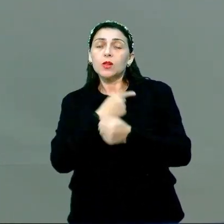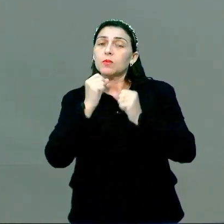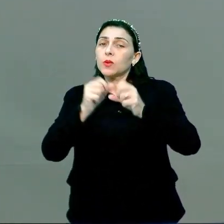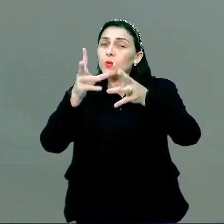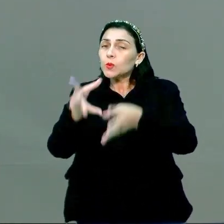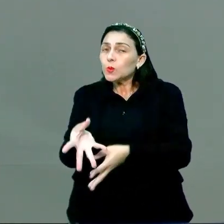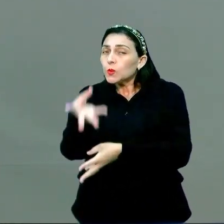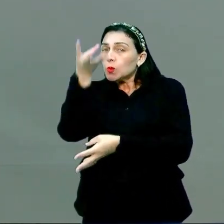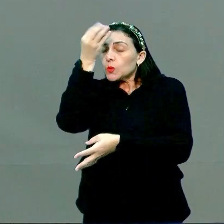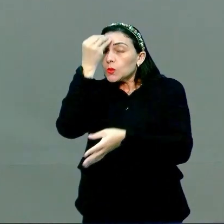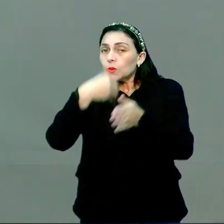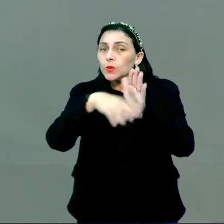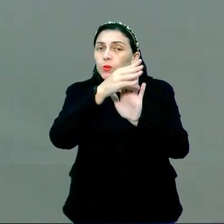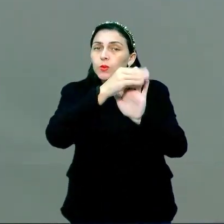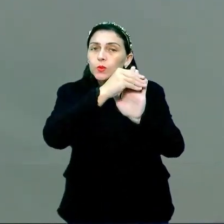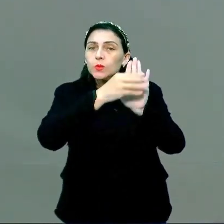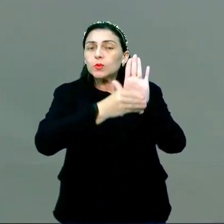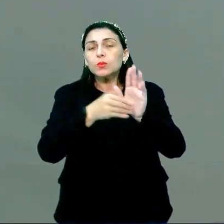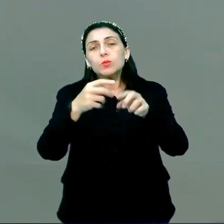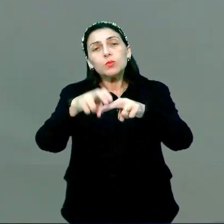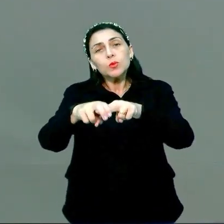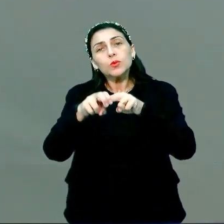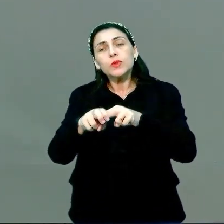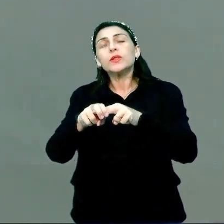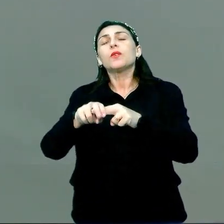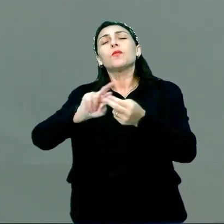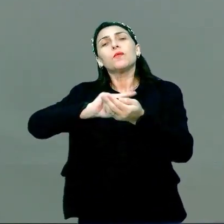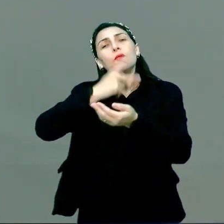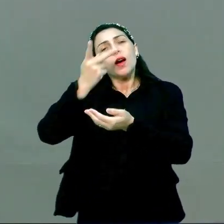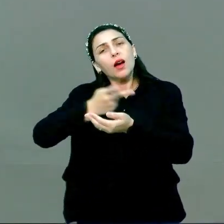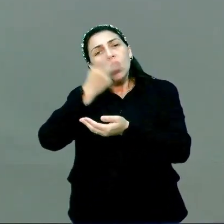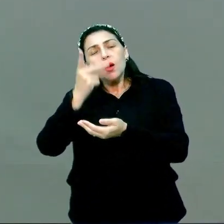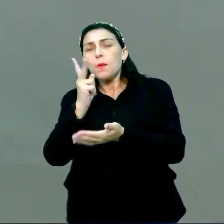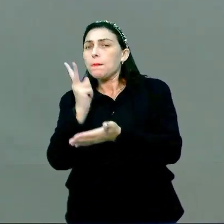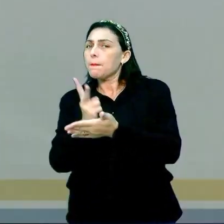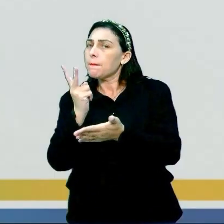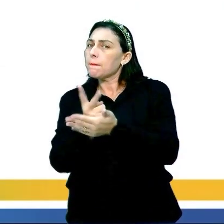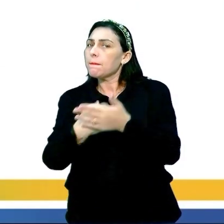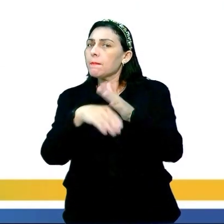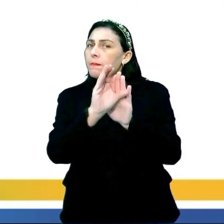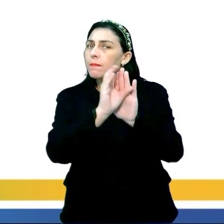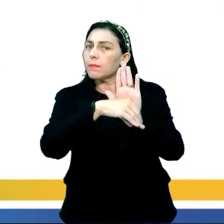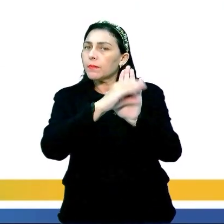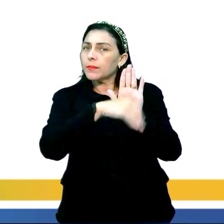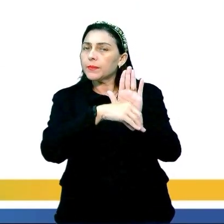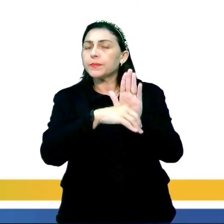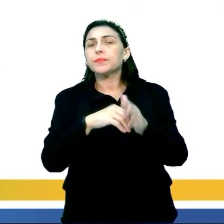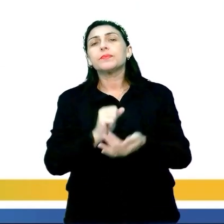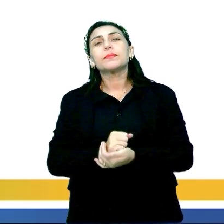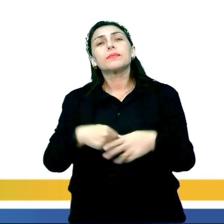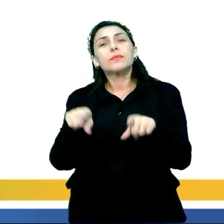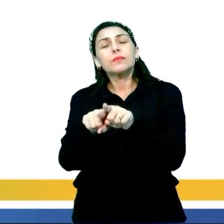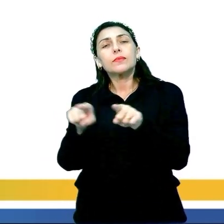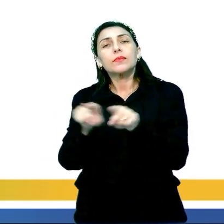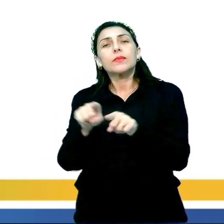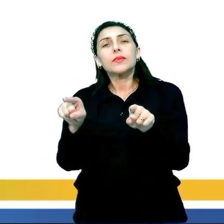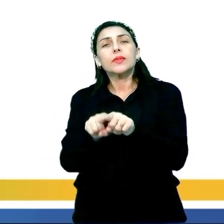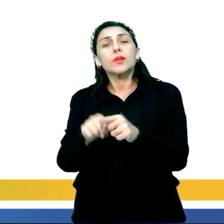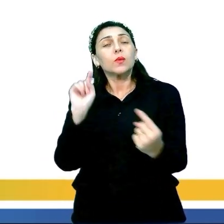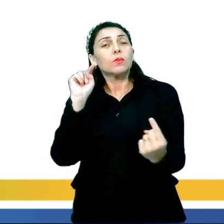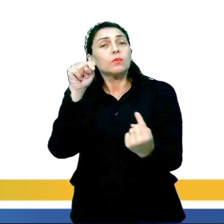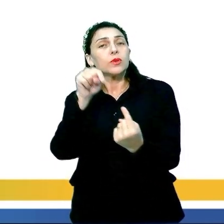possamos absorver o conteúdo. Por isso que eu vou e eu volto várias vezes no mesmo conceito. Por outro lado,